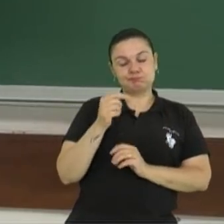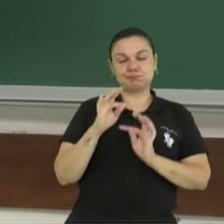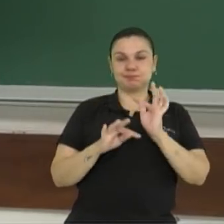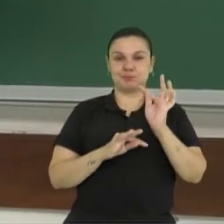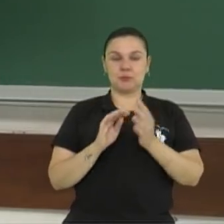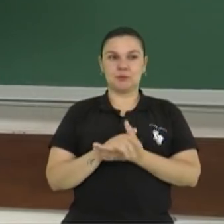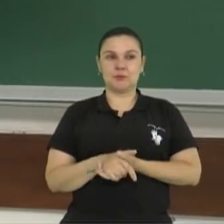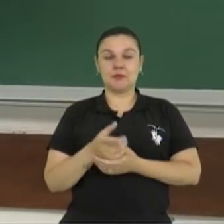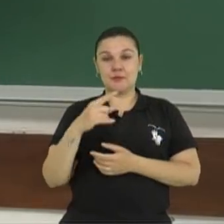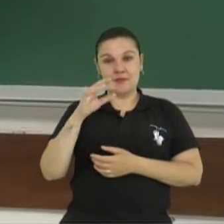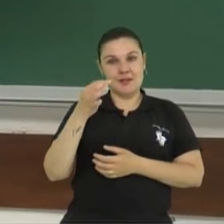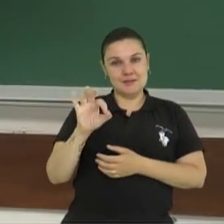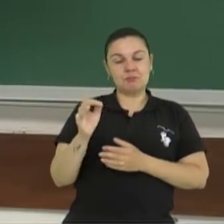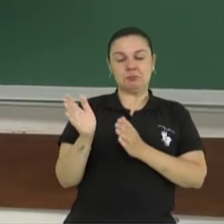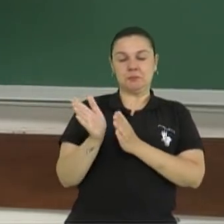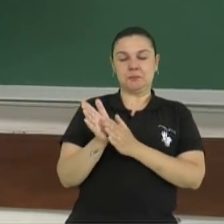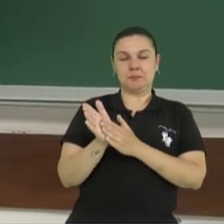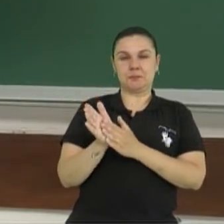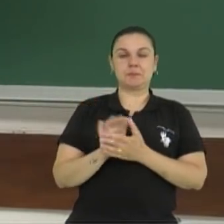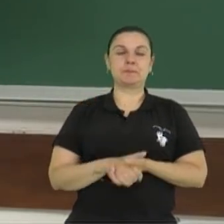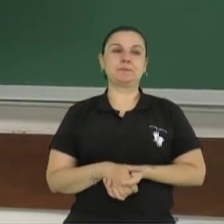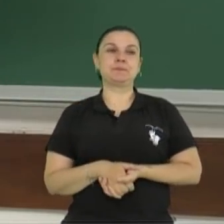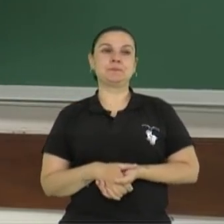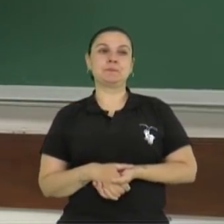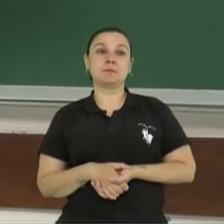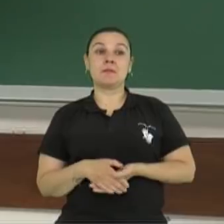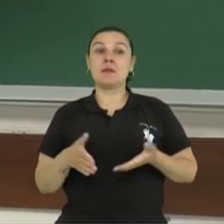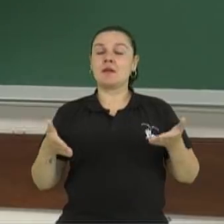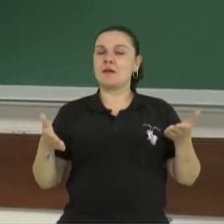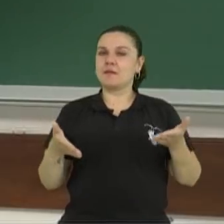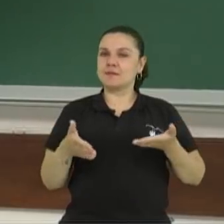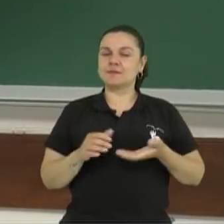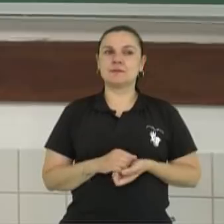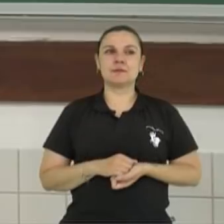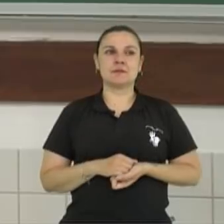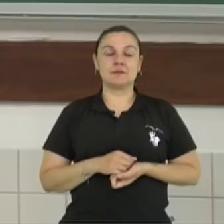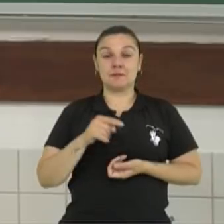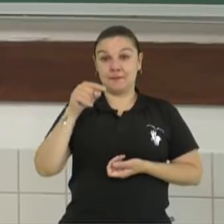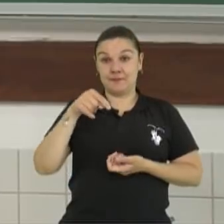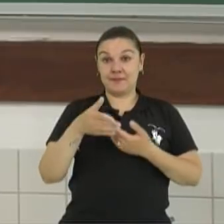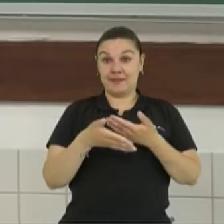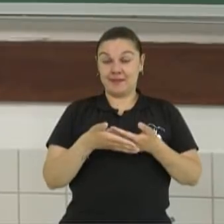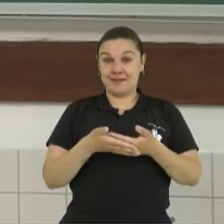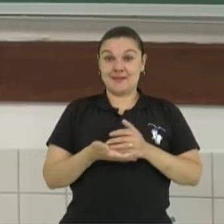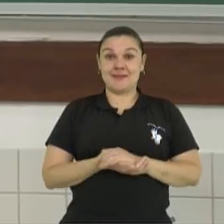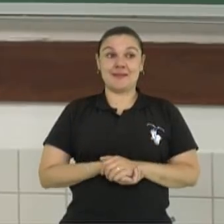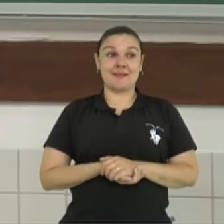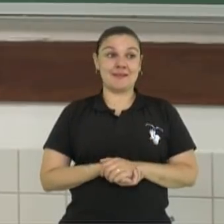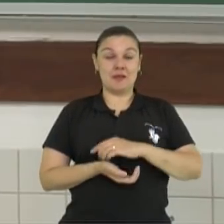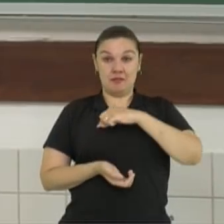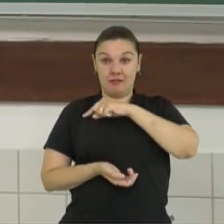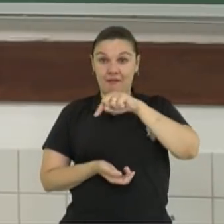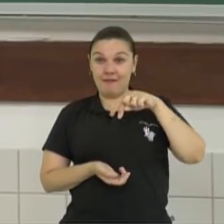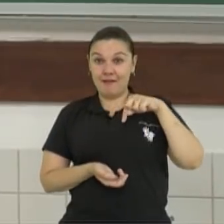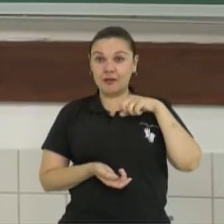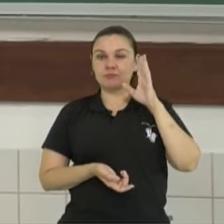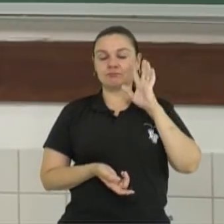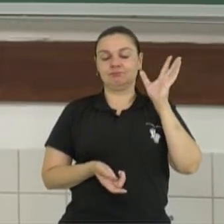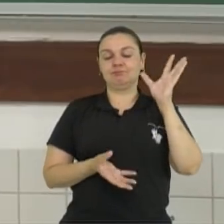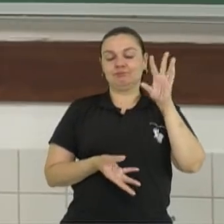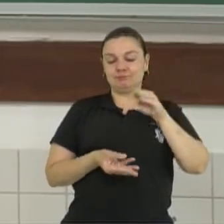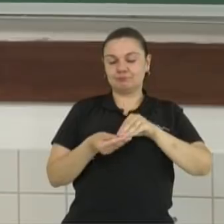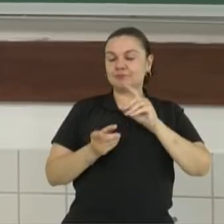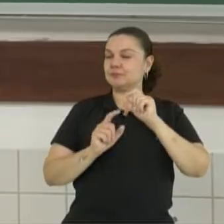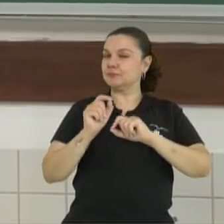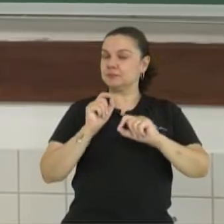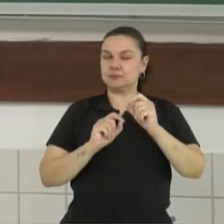tecnologia. Então, para quem acertou a atividade, isso aí, parabéns. Então, gente, nessa aula, nós podemos